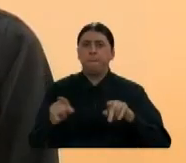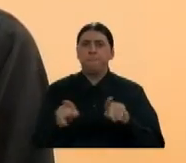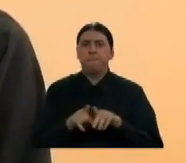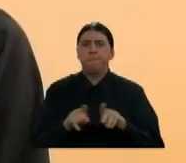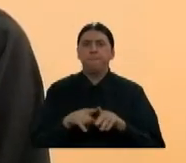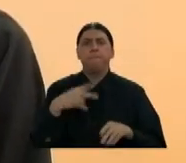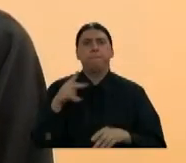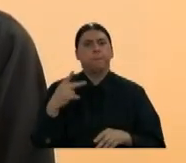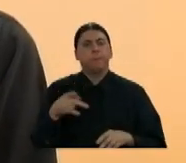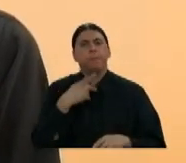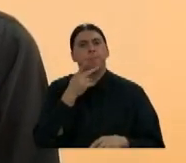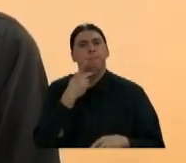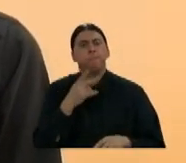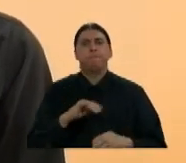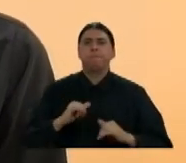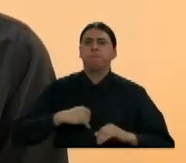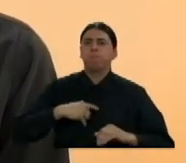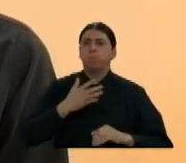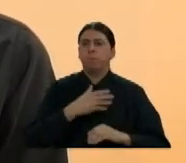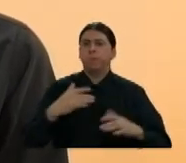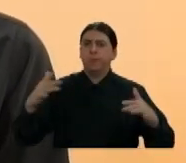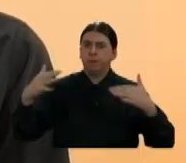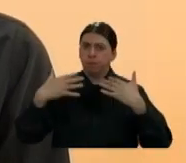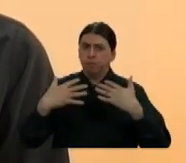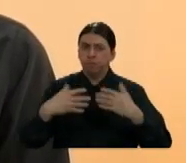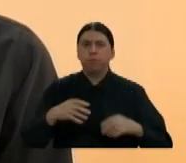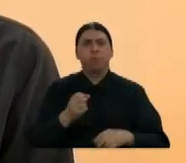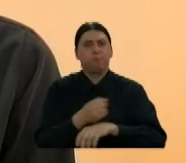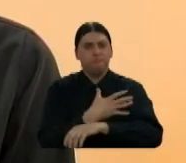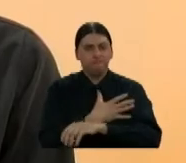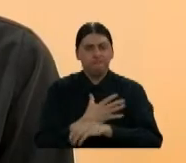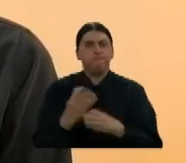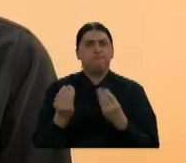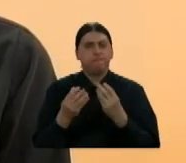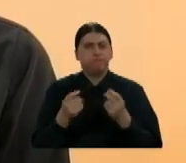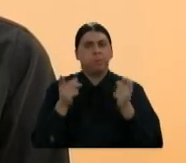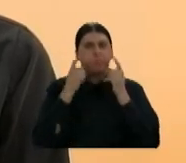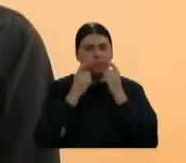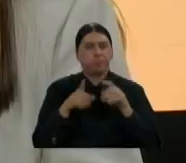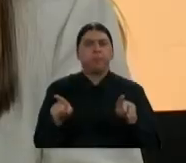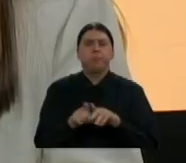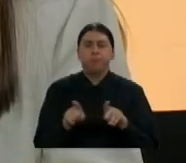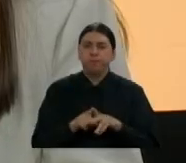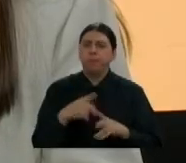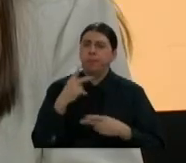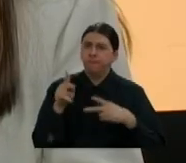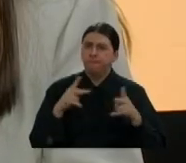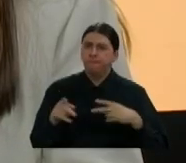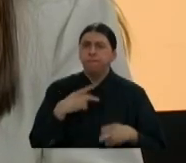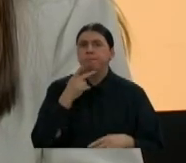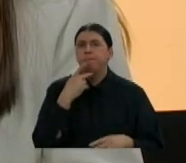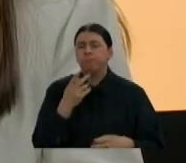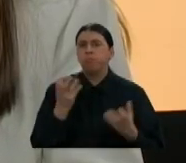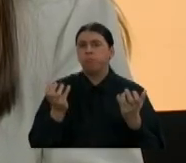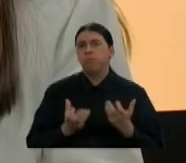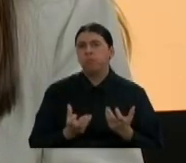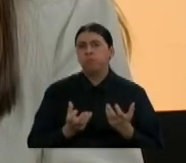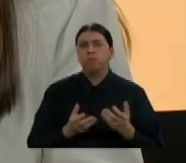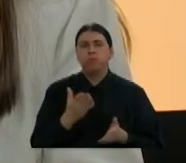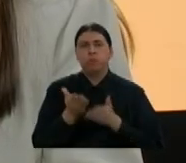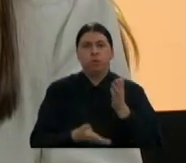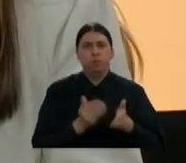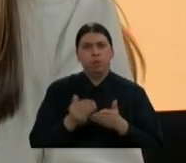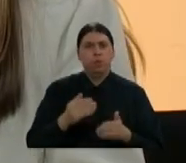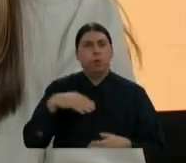falaram é pro público problema foi na área massa é bastante interessante elas disseram é que querem ser tratada de uma